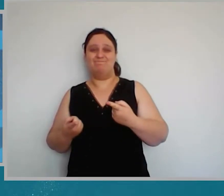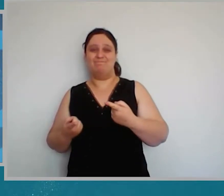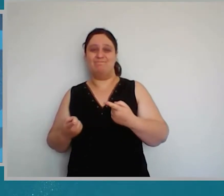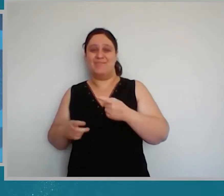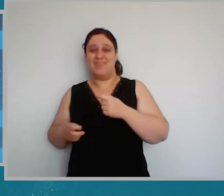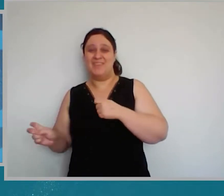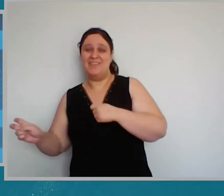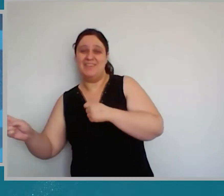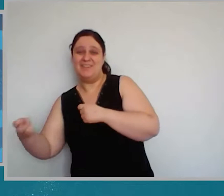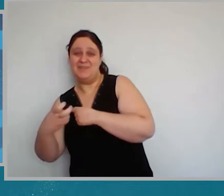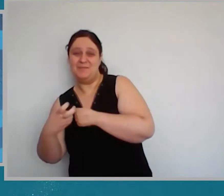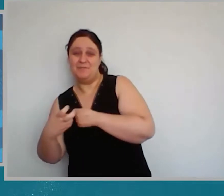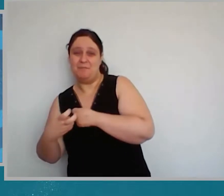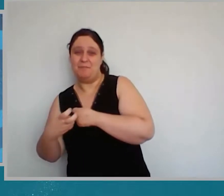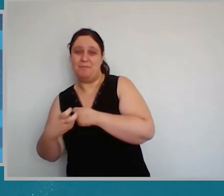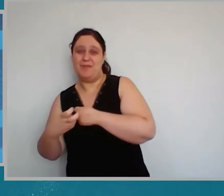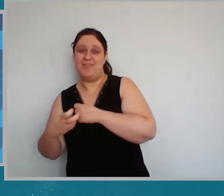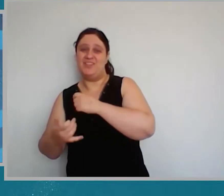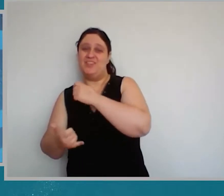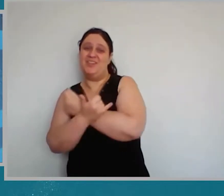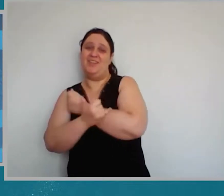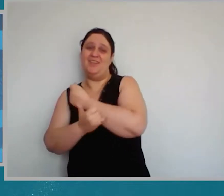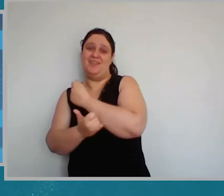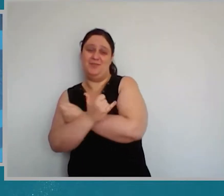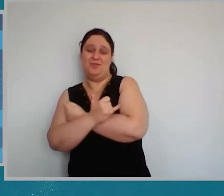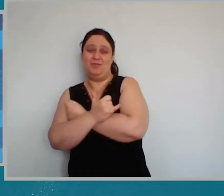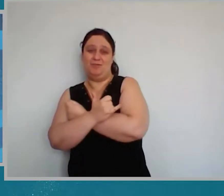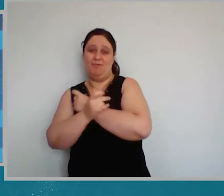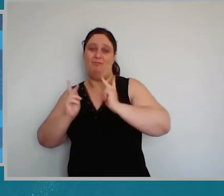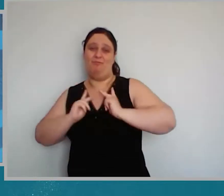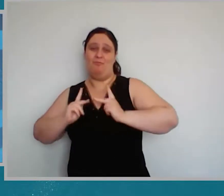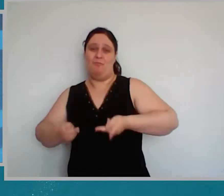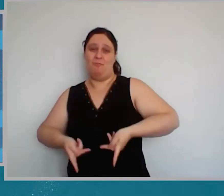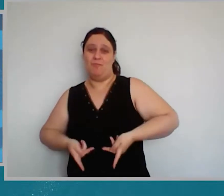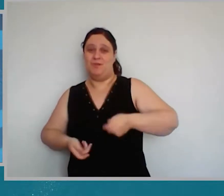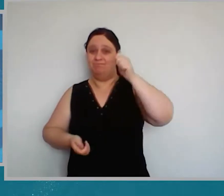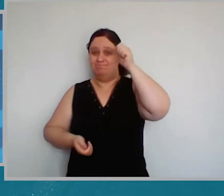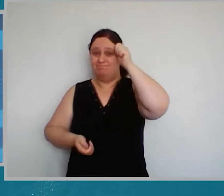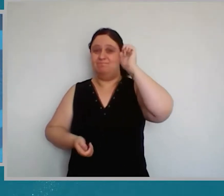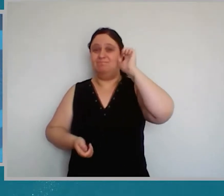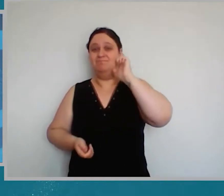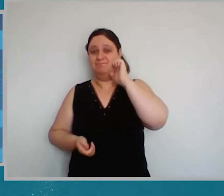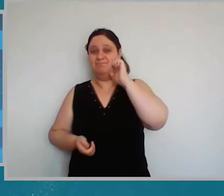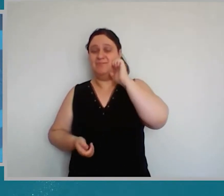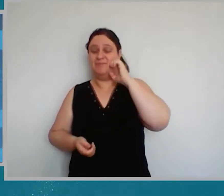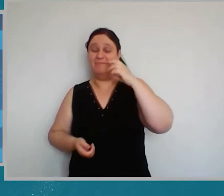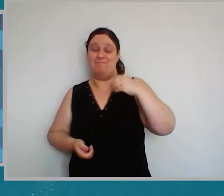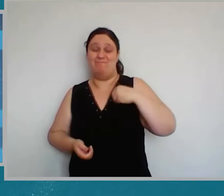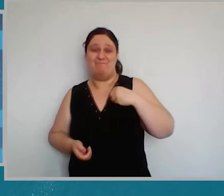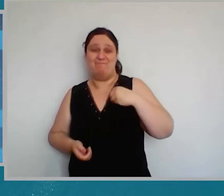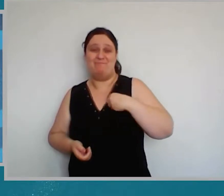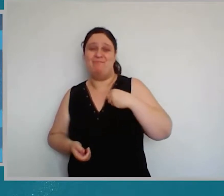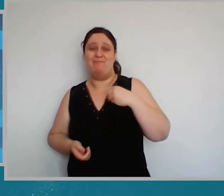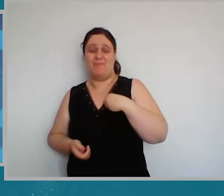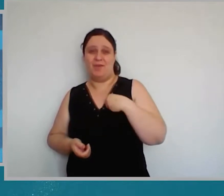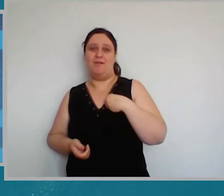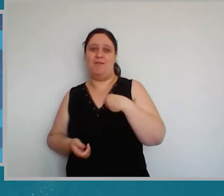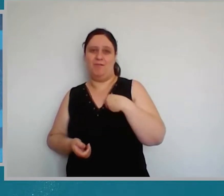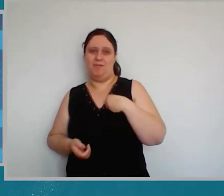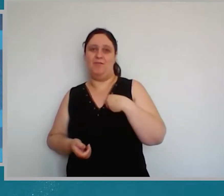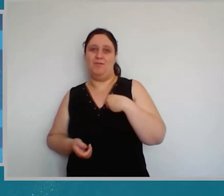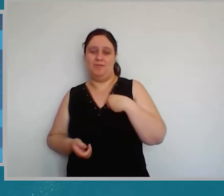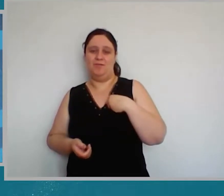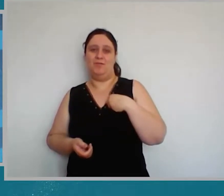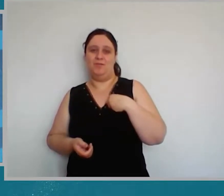Éden. E através da transgressão do homem, ele caiu em